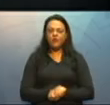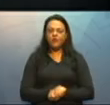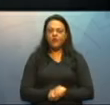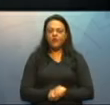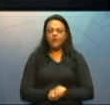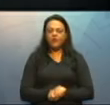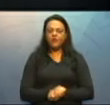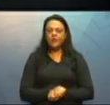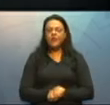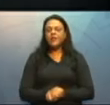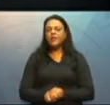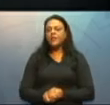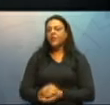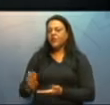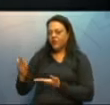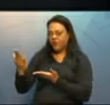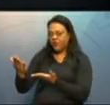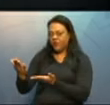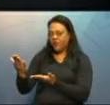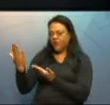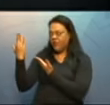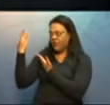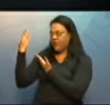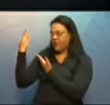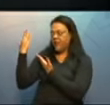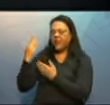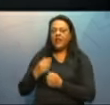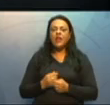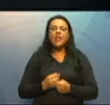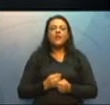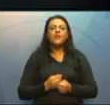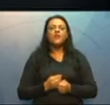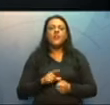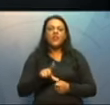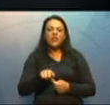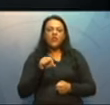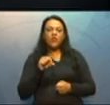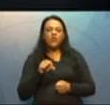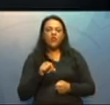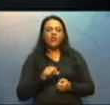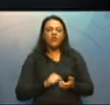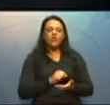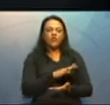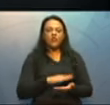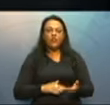ela também pede para você colocar a certa e a